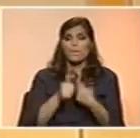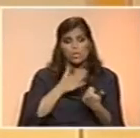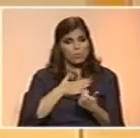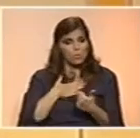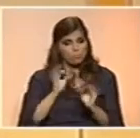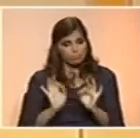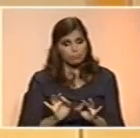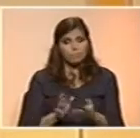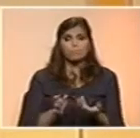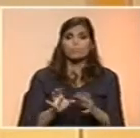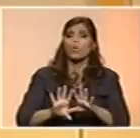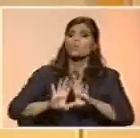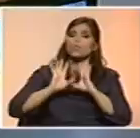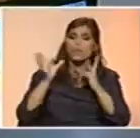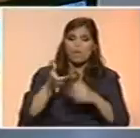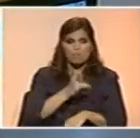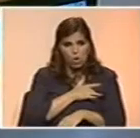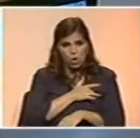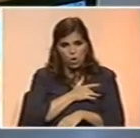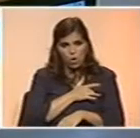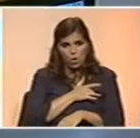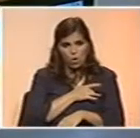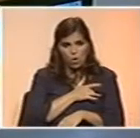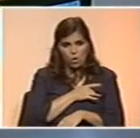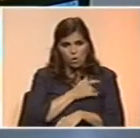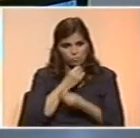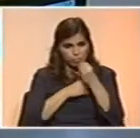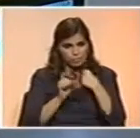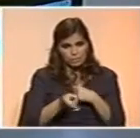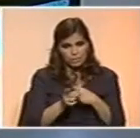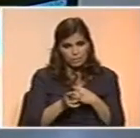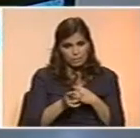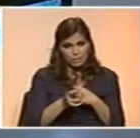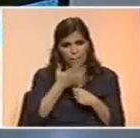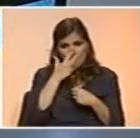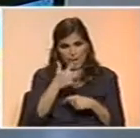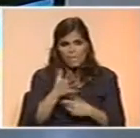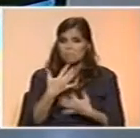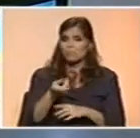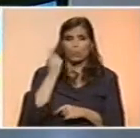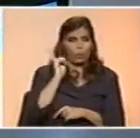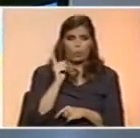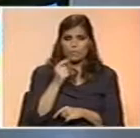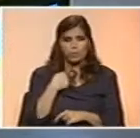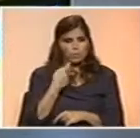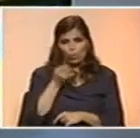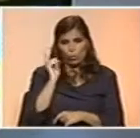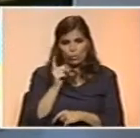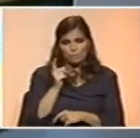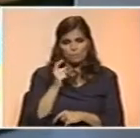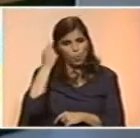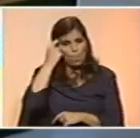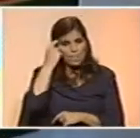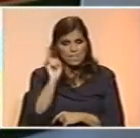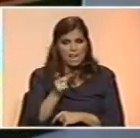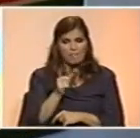saúde. Sim. Portanto, de uma forma geral, é adepta deste tipo de regime? Parece pelo meu discurso, mas não sou. Ainda está a pensar no